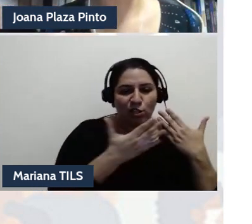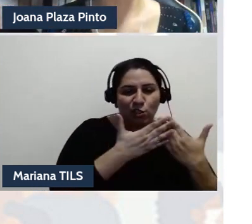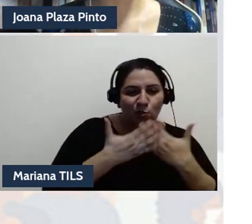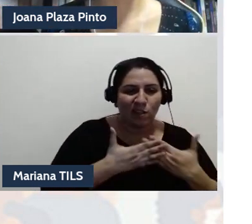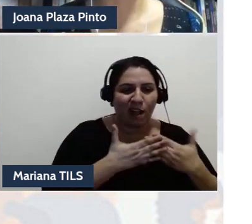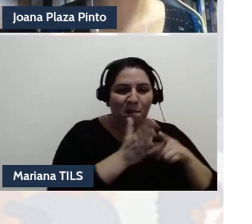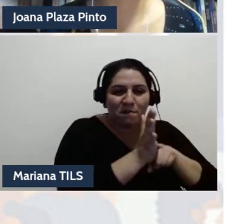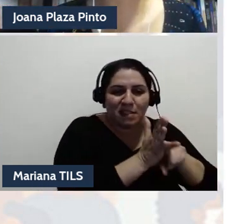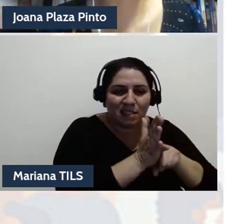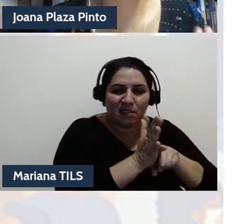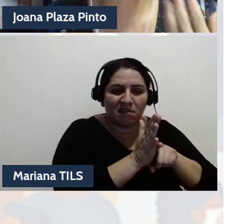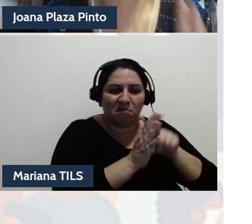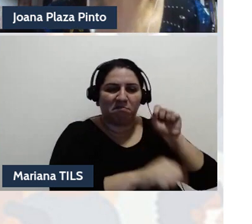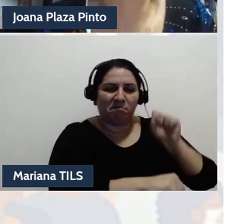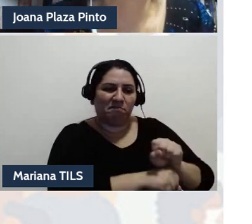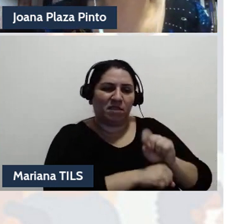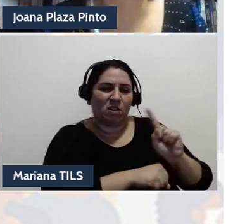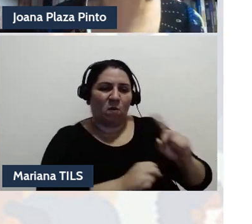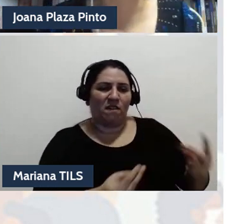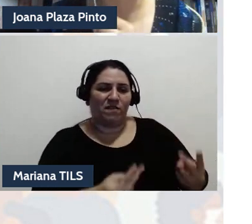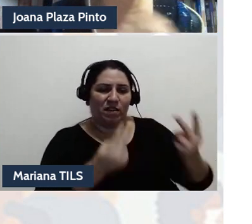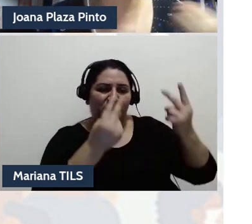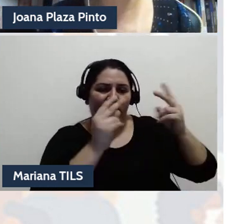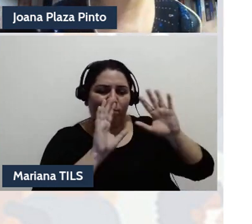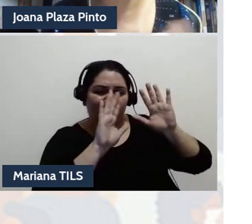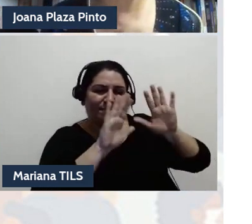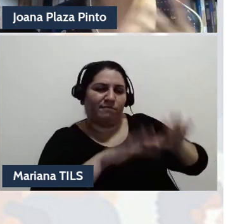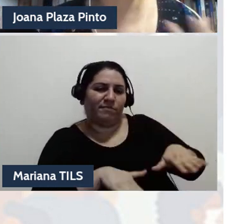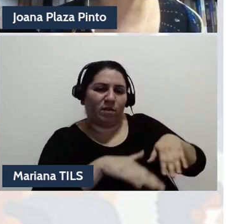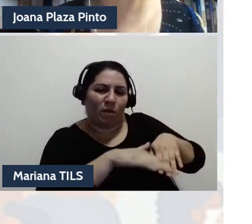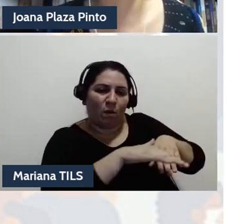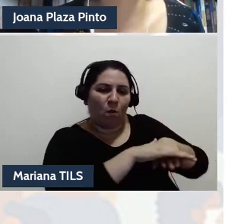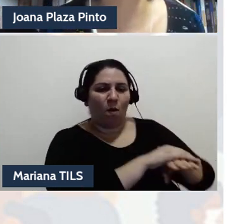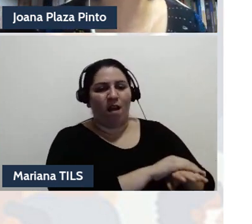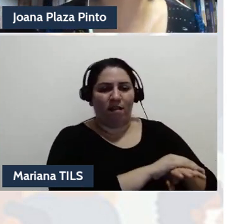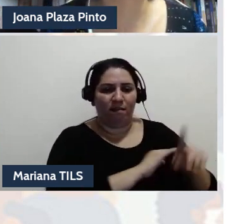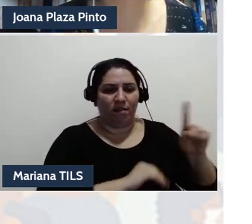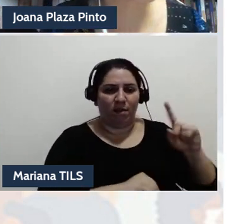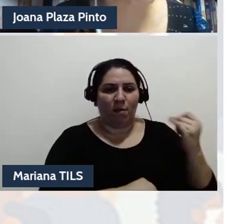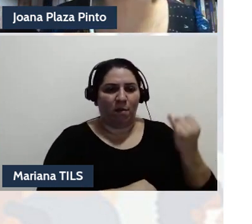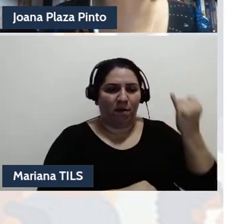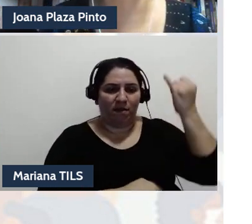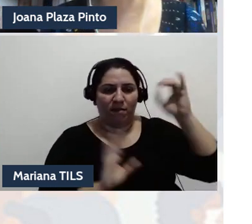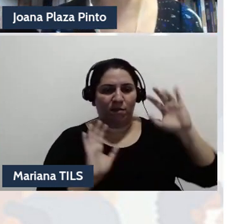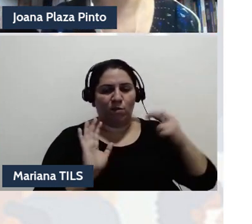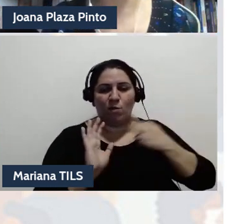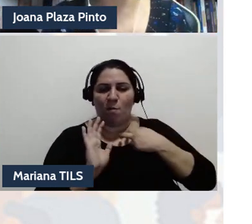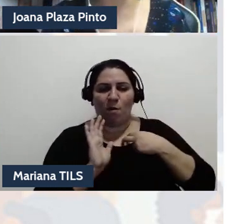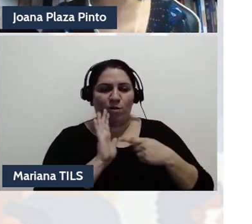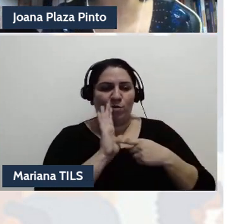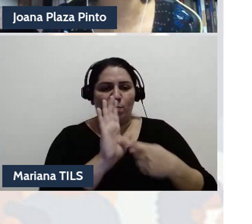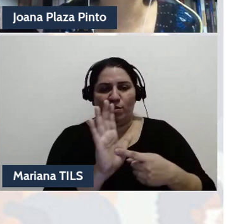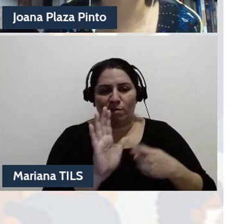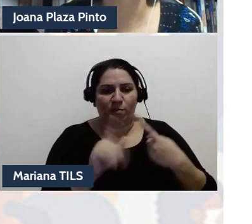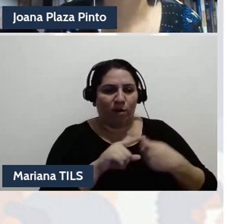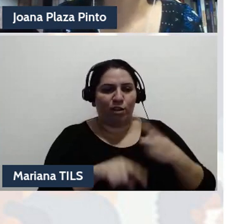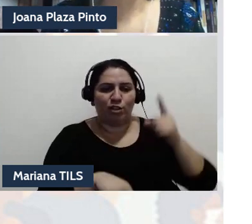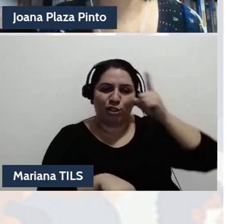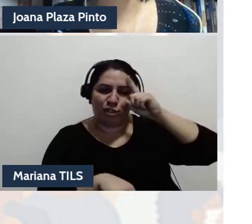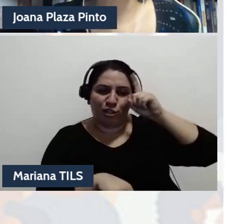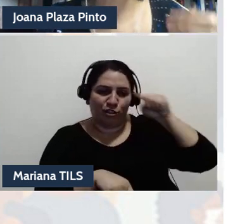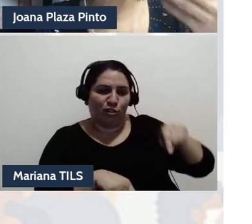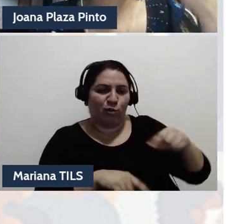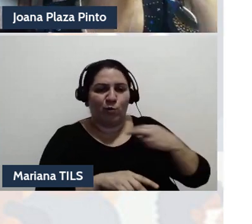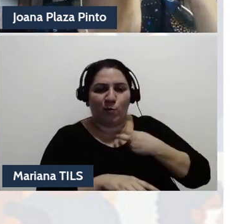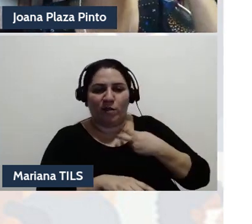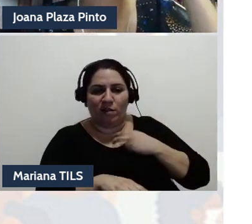desaparecido e desvalorizado, não é para ser falado, né? Ele aparece como um trabalho que não deve ser dito, não faz parte da rotina.